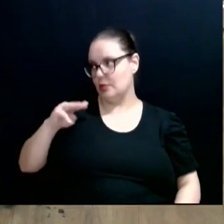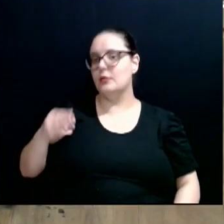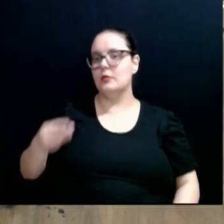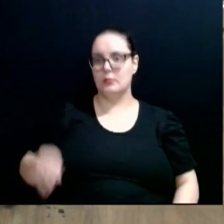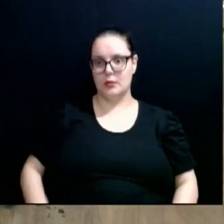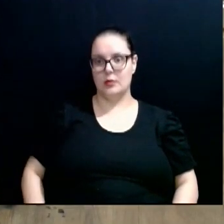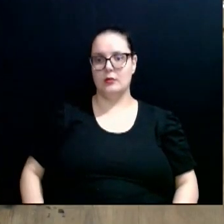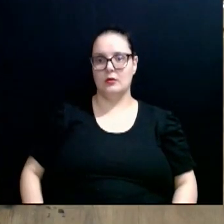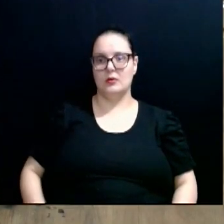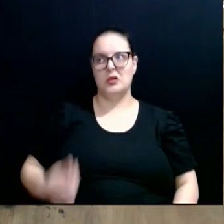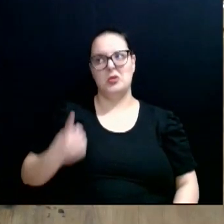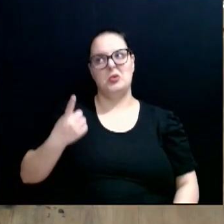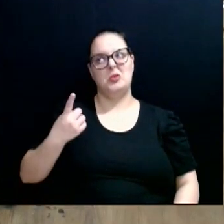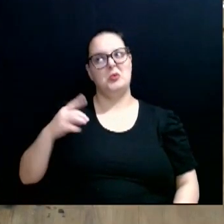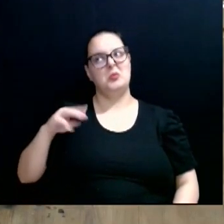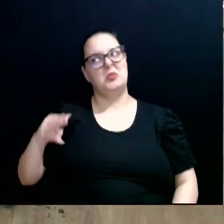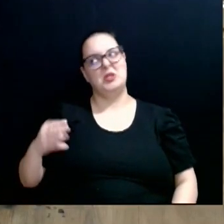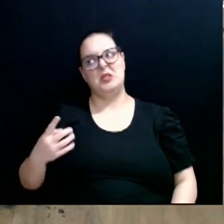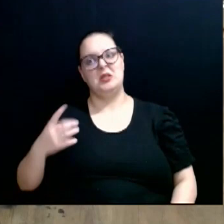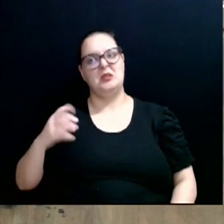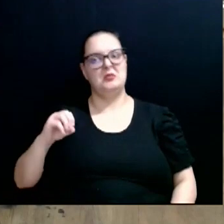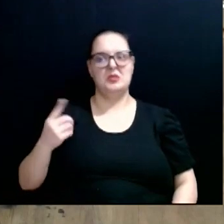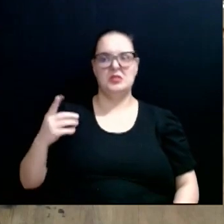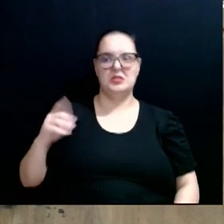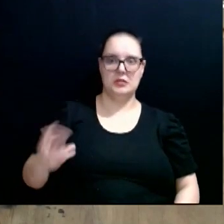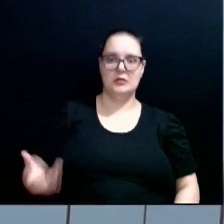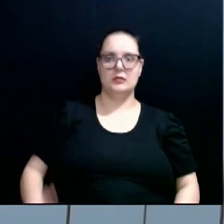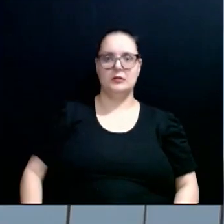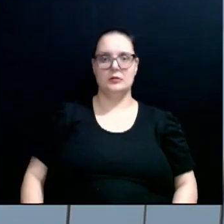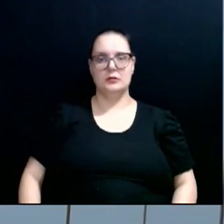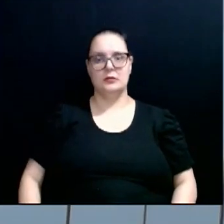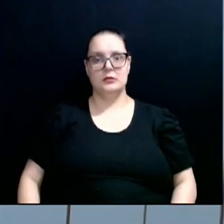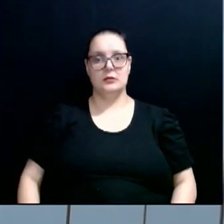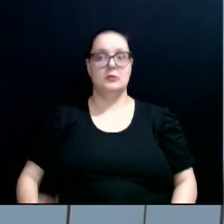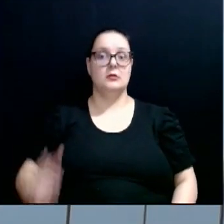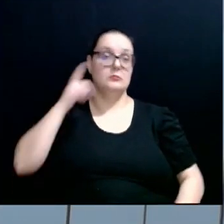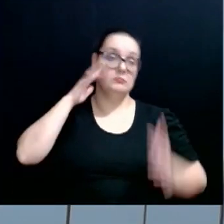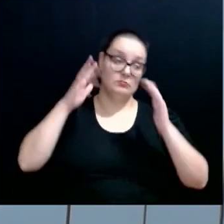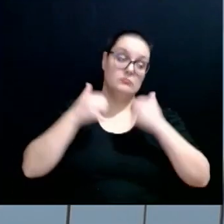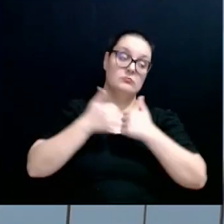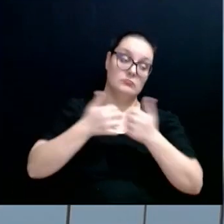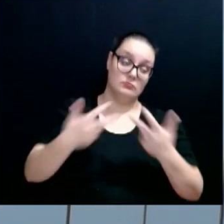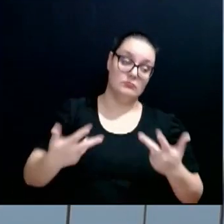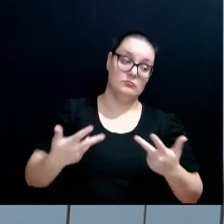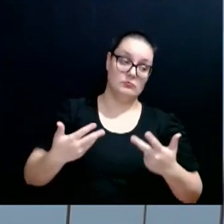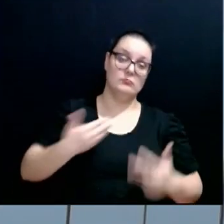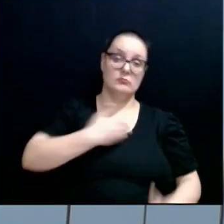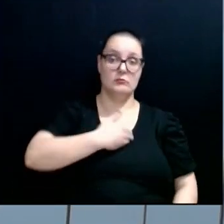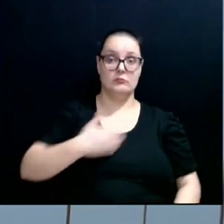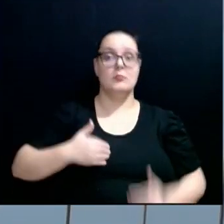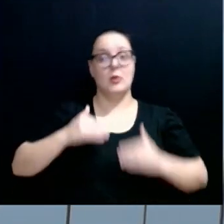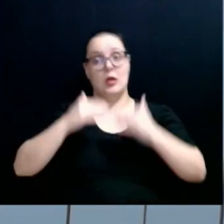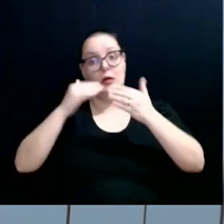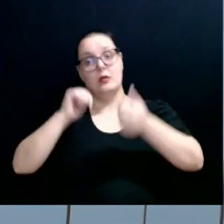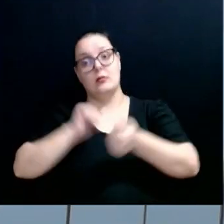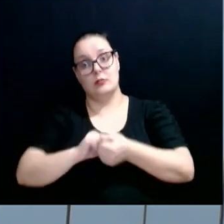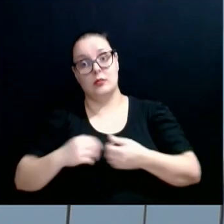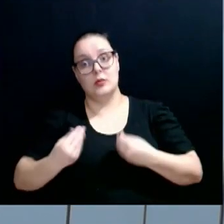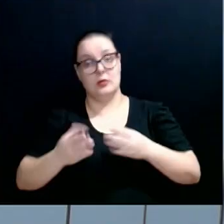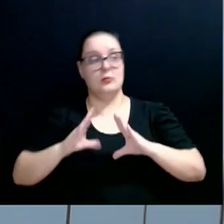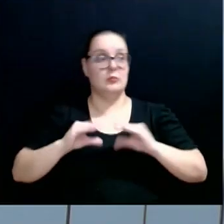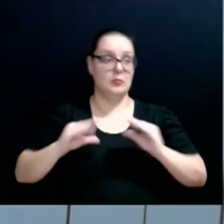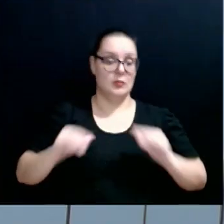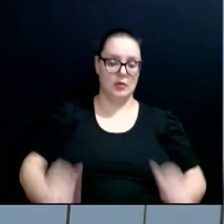1.010.000, 1.020.000. Então a gente sonha com esse transporte público de alta qualidade, você entendeu? Trazendo aí conforto para o usuário, para